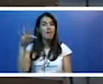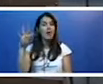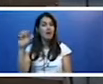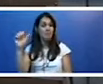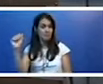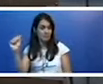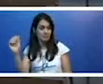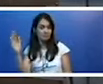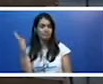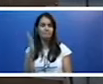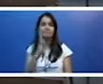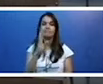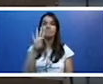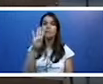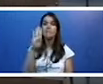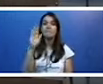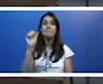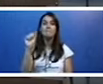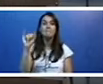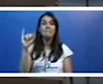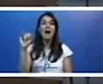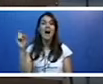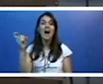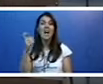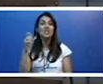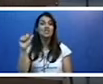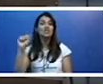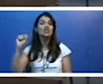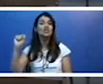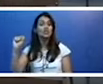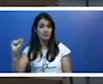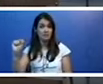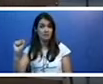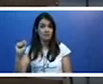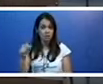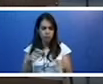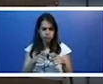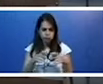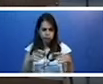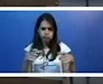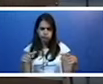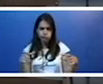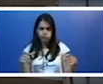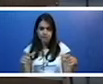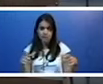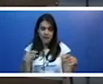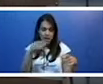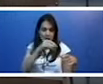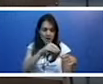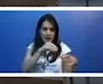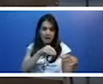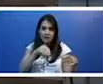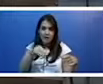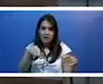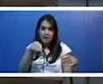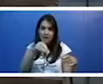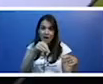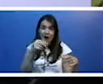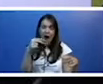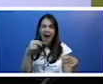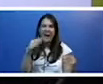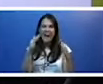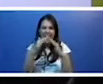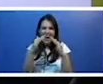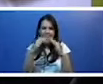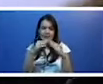significa? Ele representa, aliás, é uma representação da casa olhada de